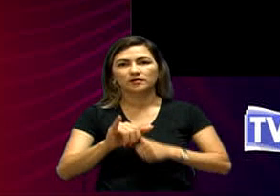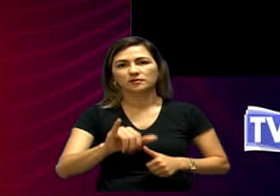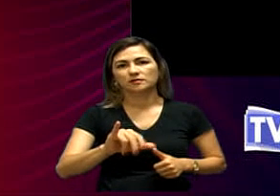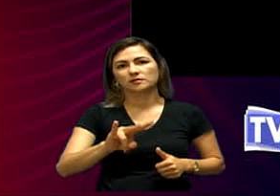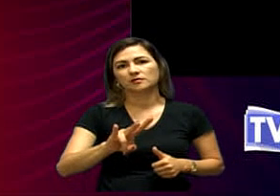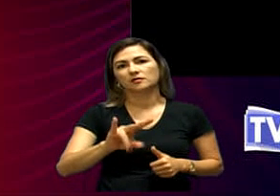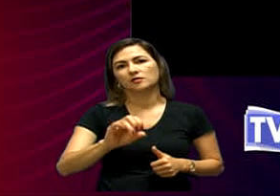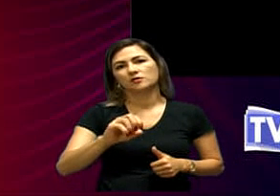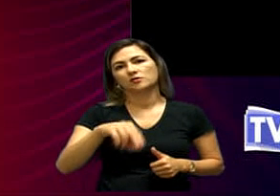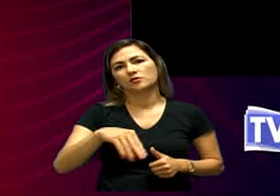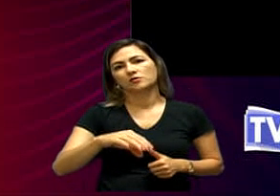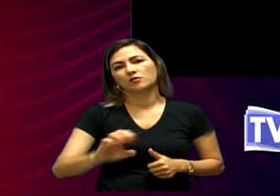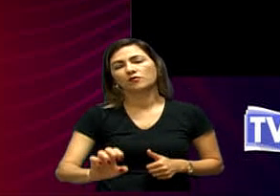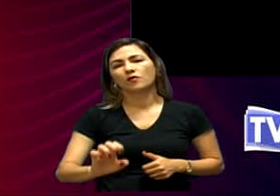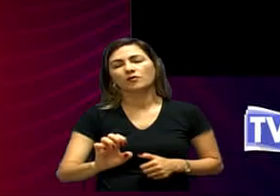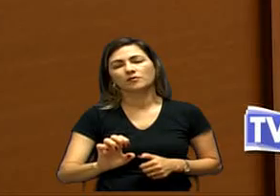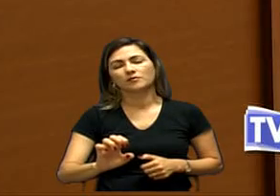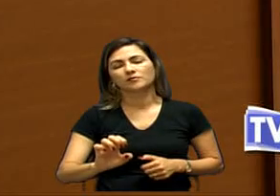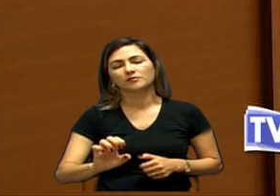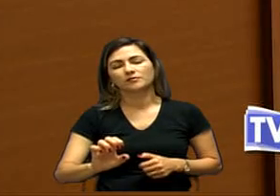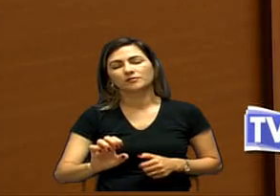Peço que abra o painel para votação.